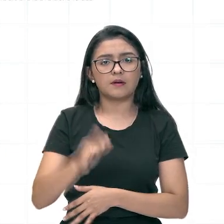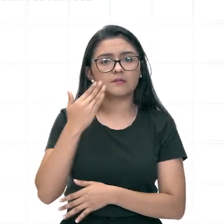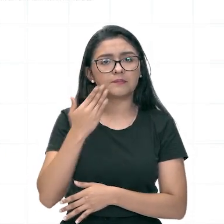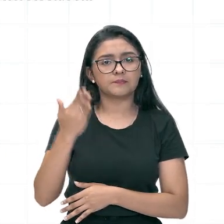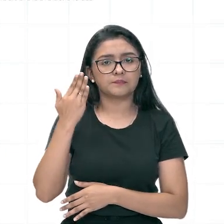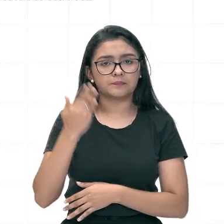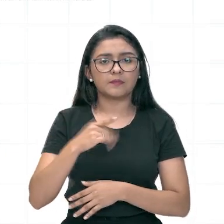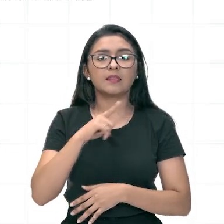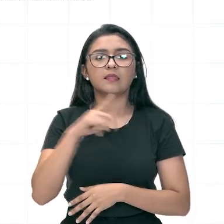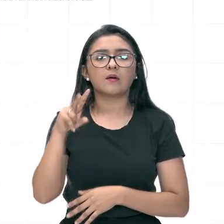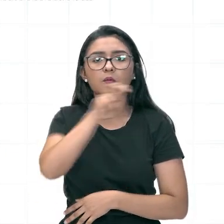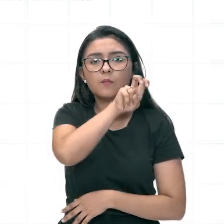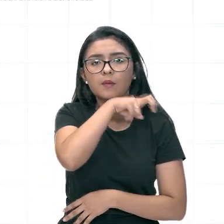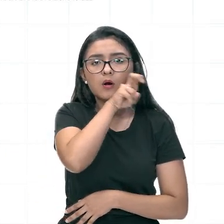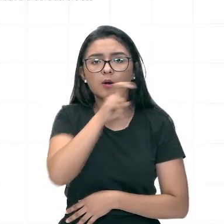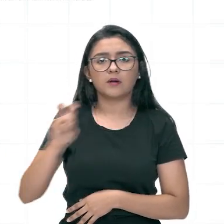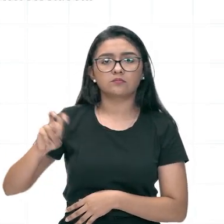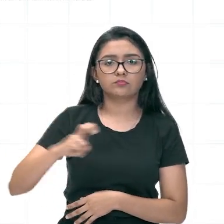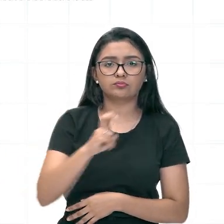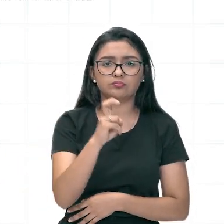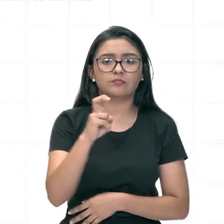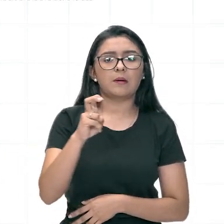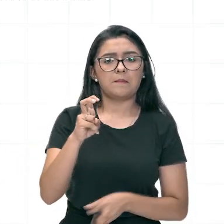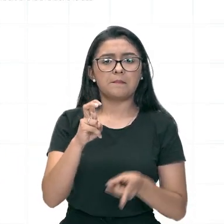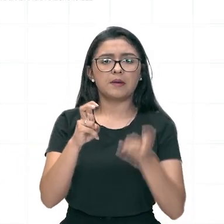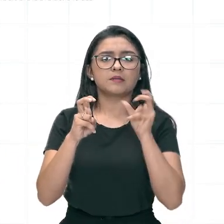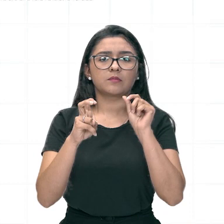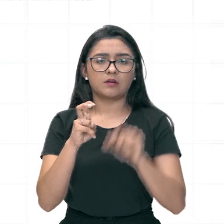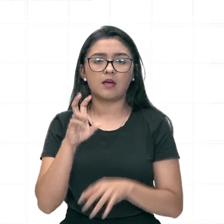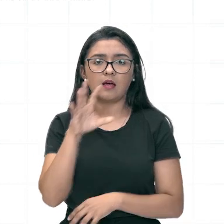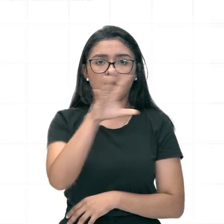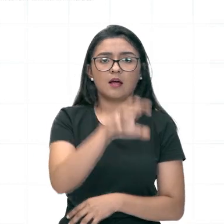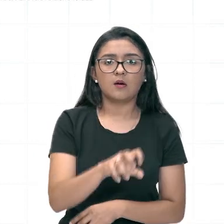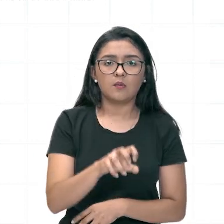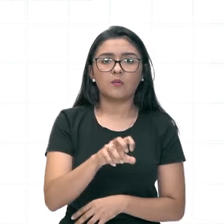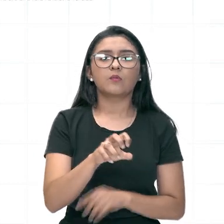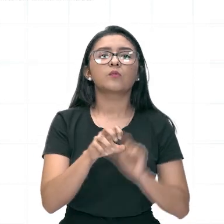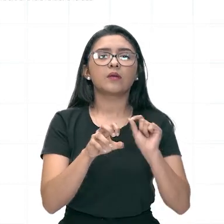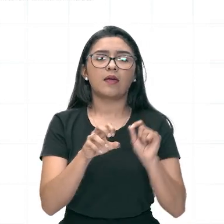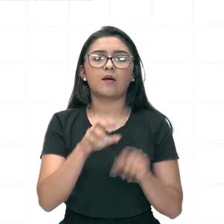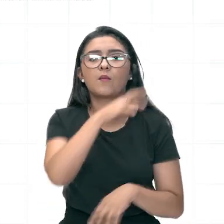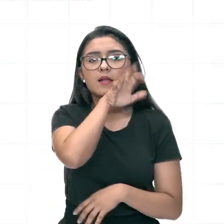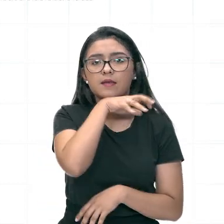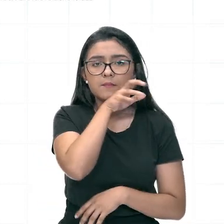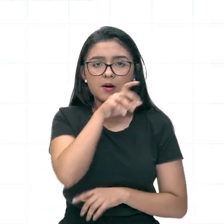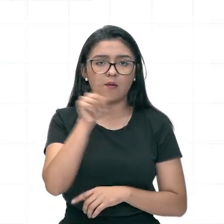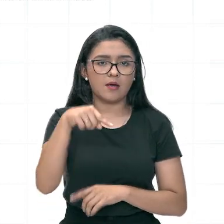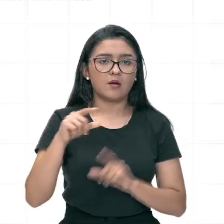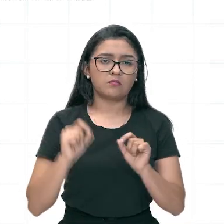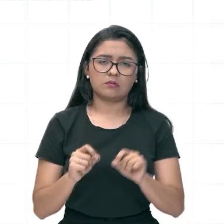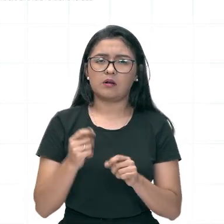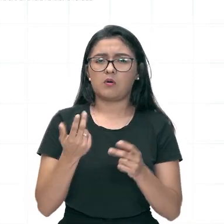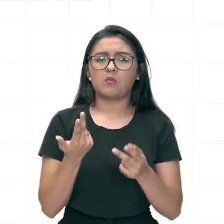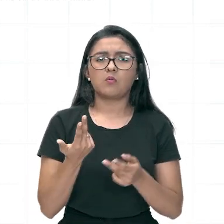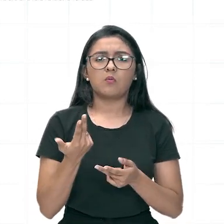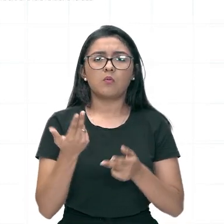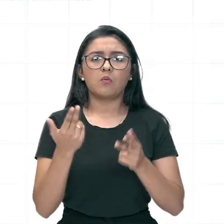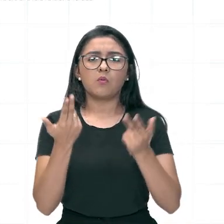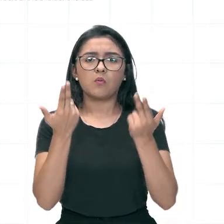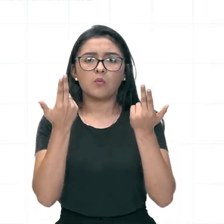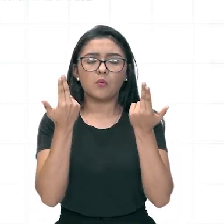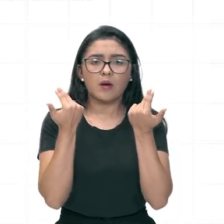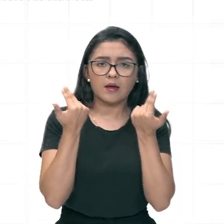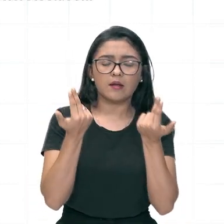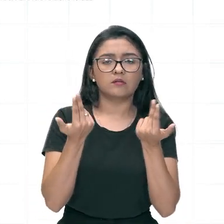A gente tem aí nessa imagem uma cobra. E essa cobra, ela acabou de se alimentar ali de um animal. Provavelmente um coelho, né,